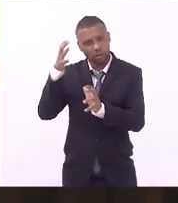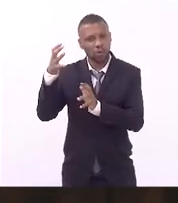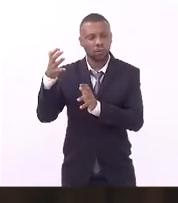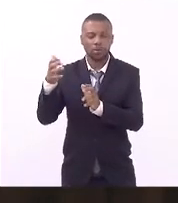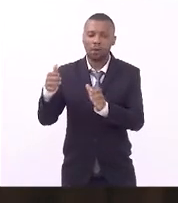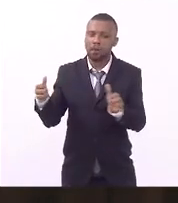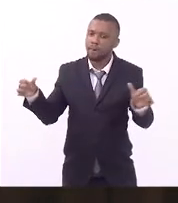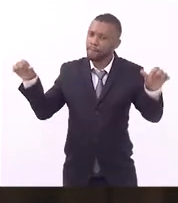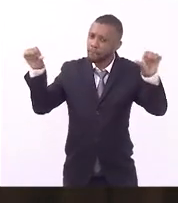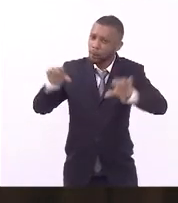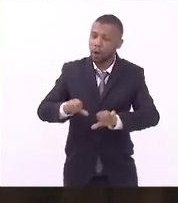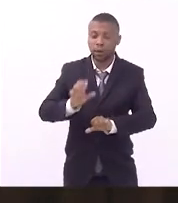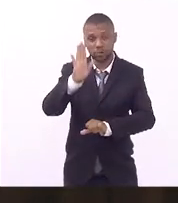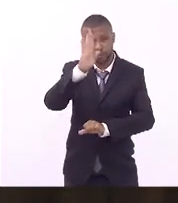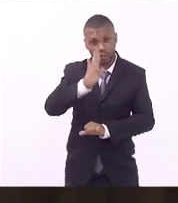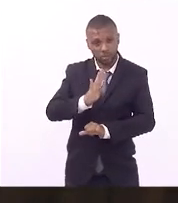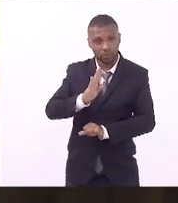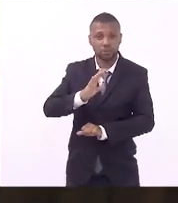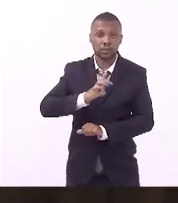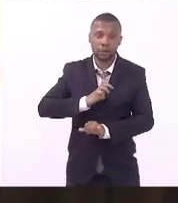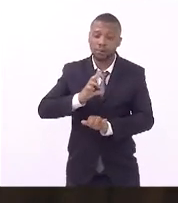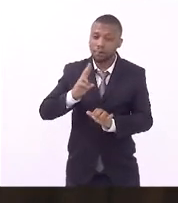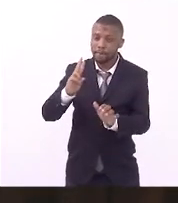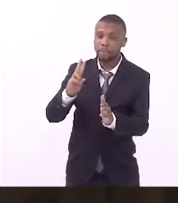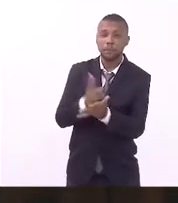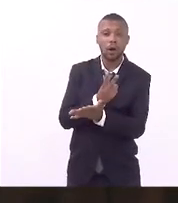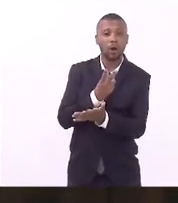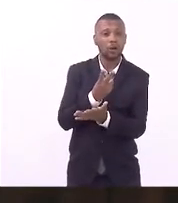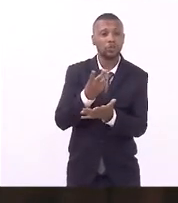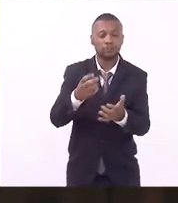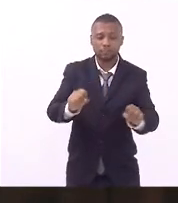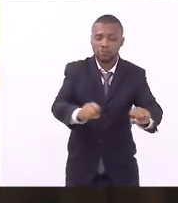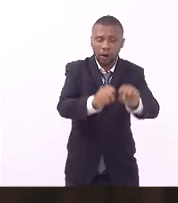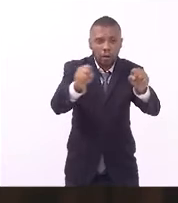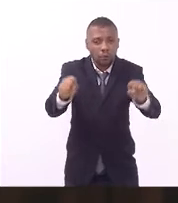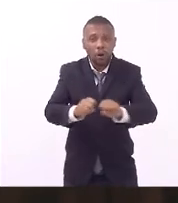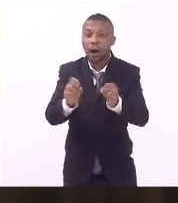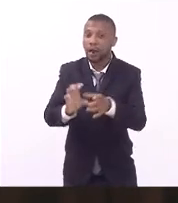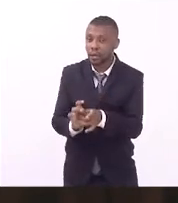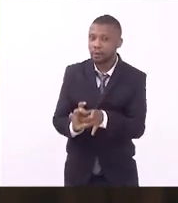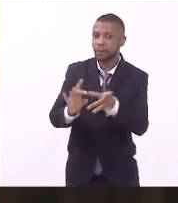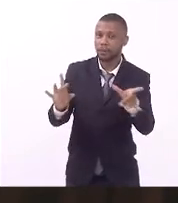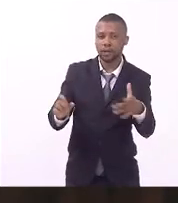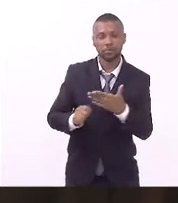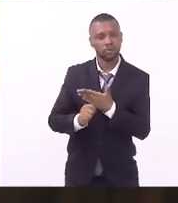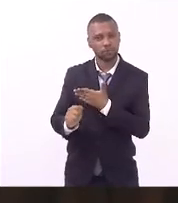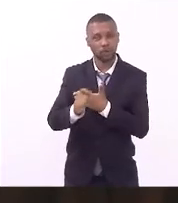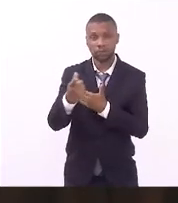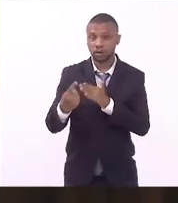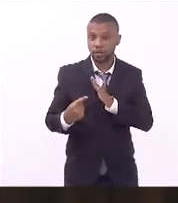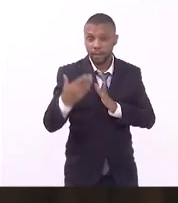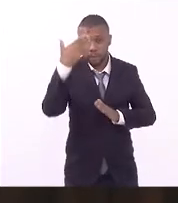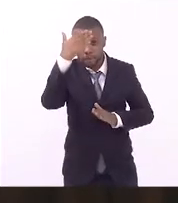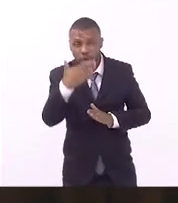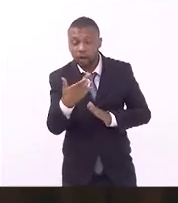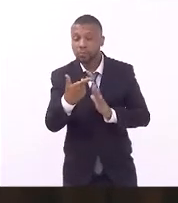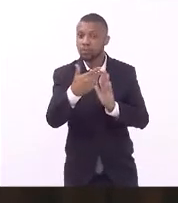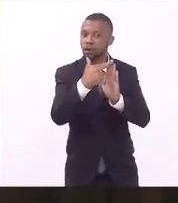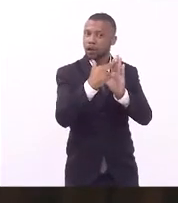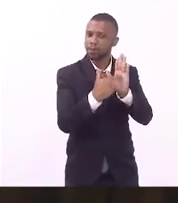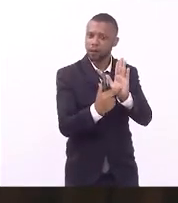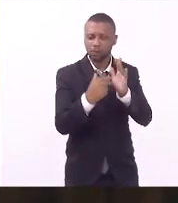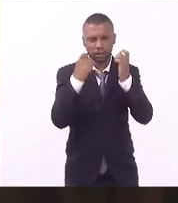no Brasil, vivemos um período de explosão de casos de violações à liberdade de imprensa. É o que mostra o relatório da violência contra